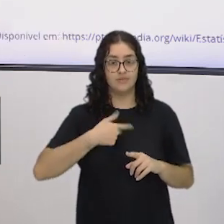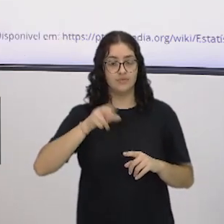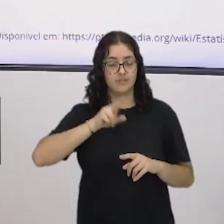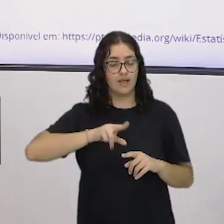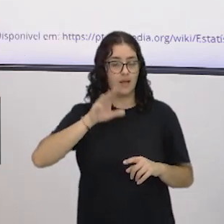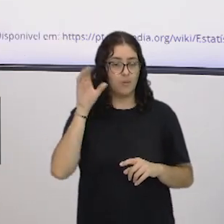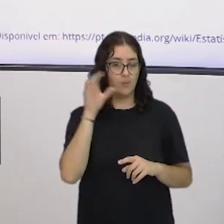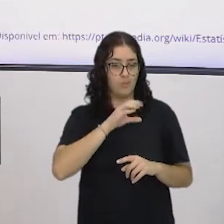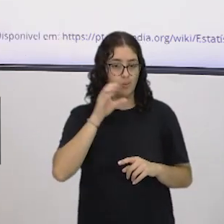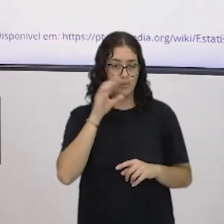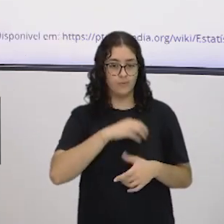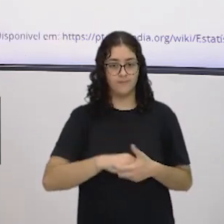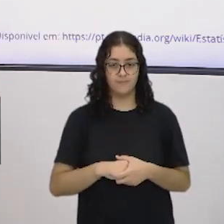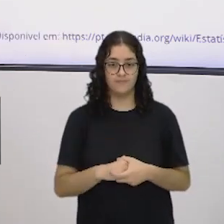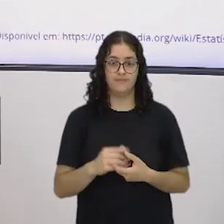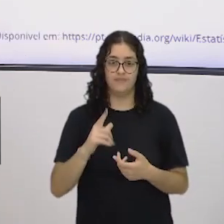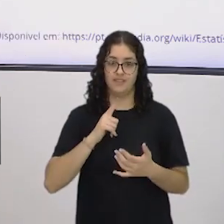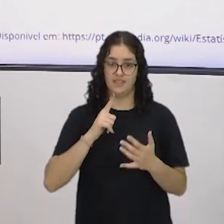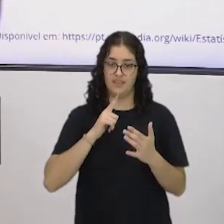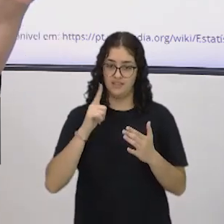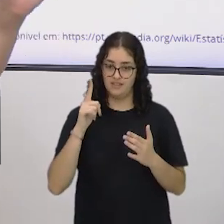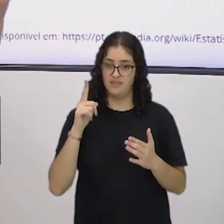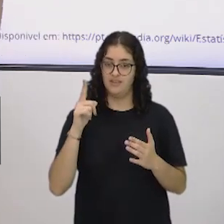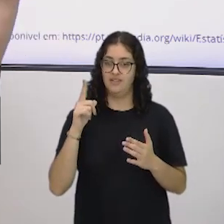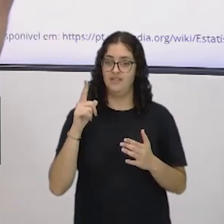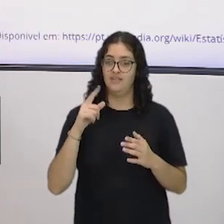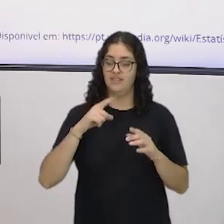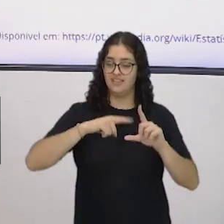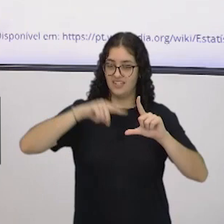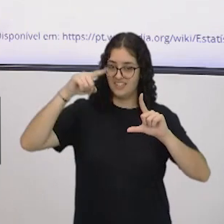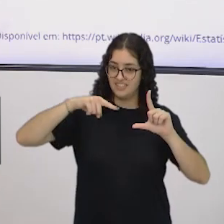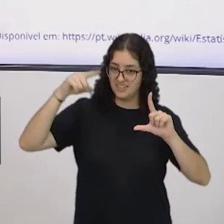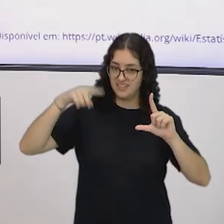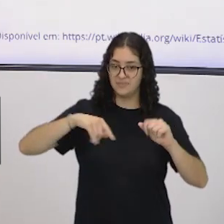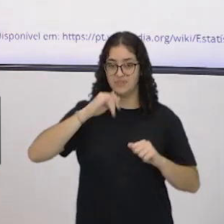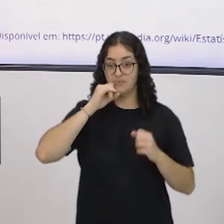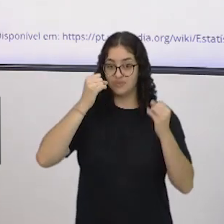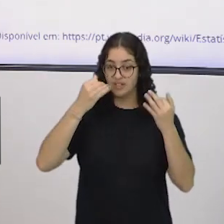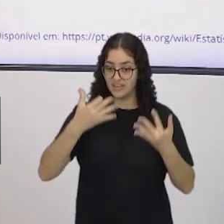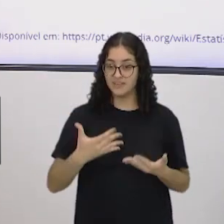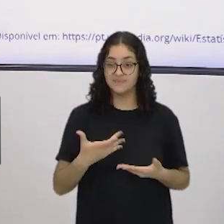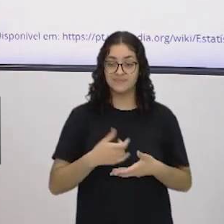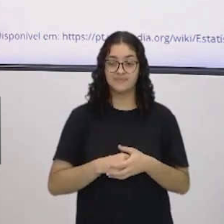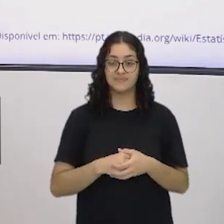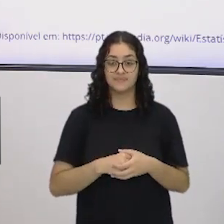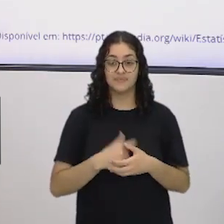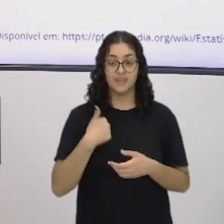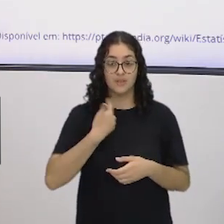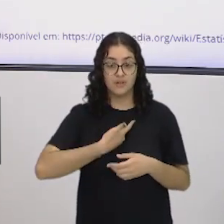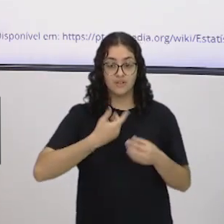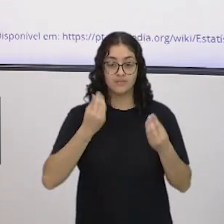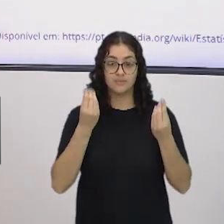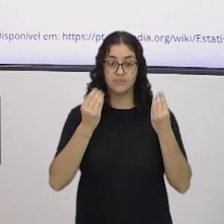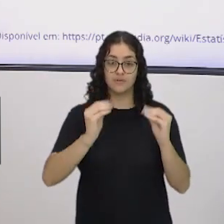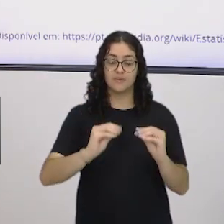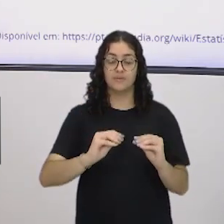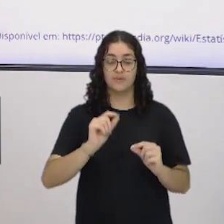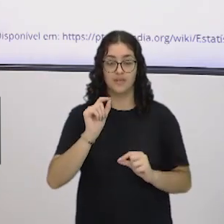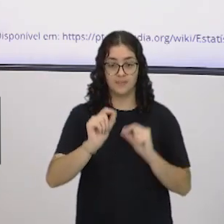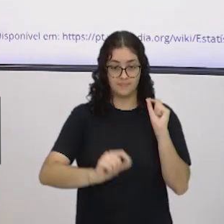Então, quando você tem a estatística... Aliás, eu vou até falar de uma coisa. Quando nós colocamos a questão